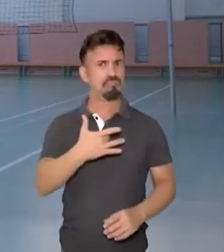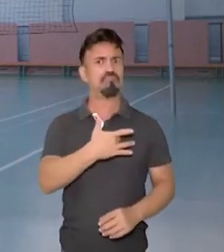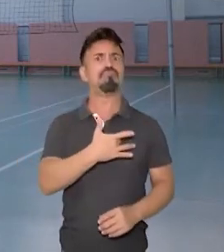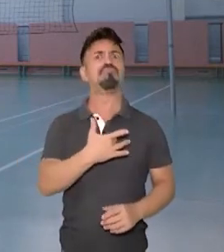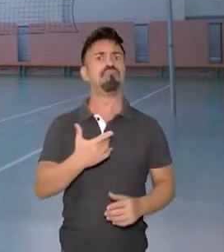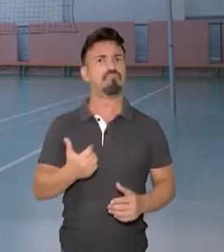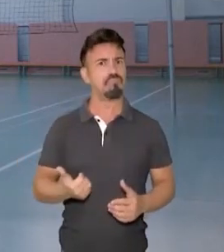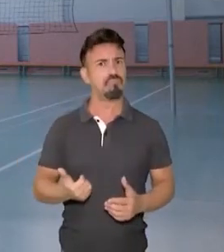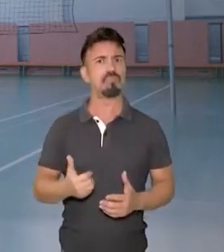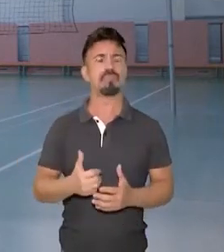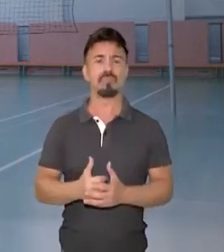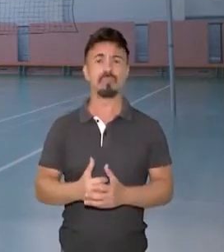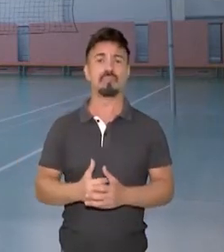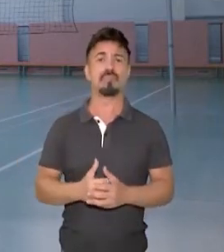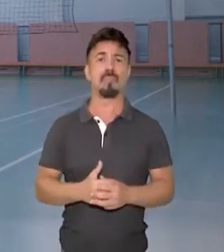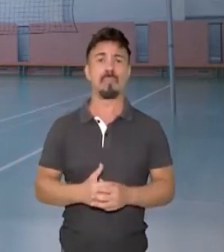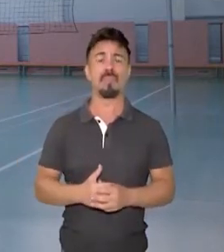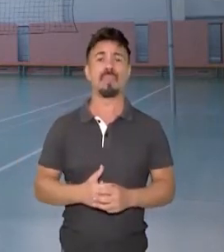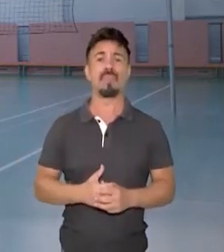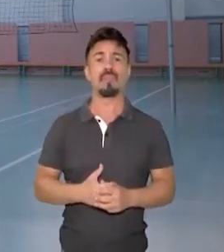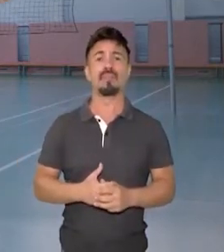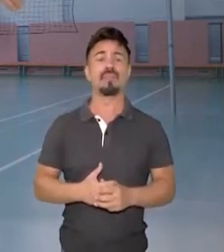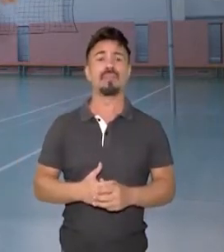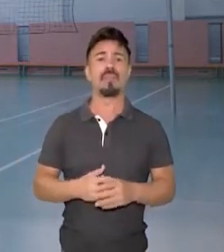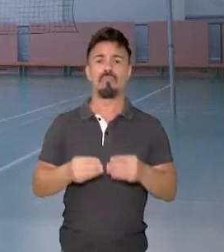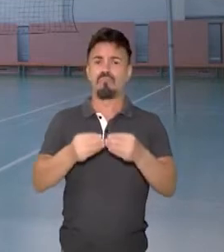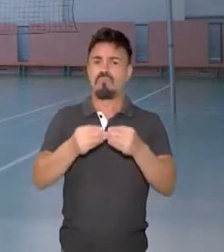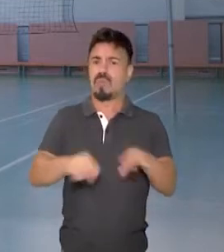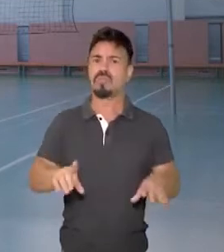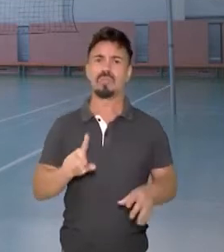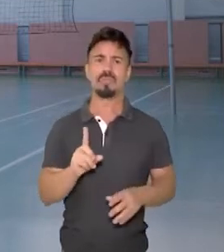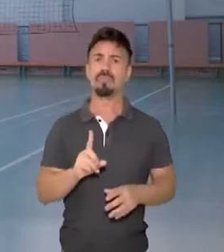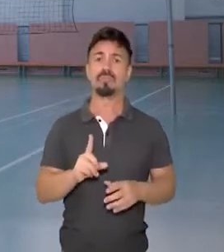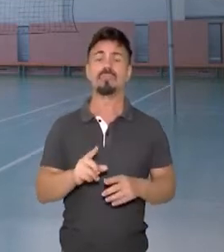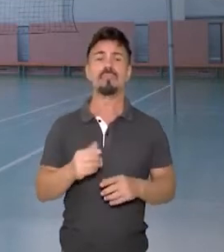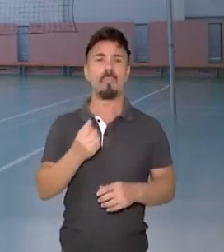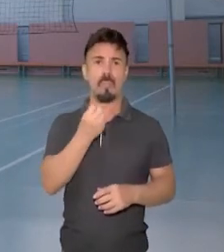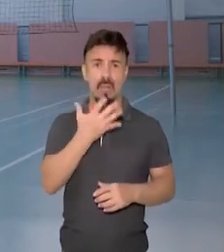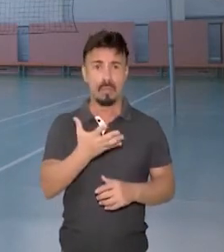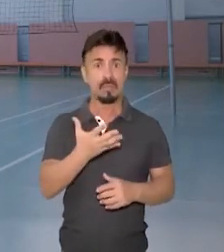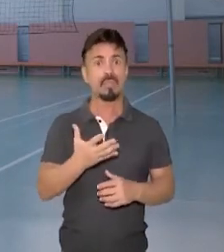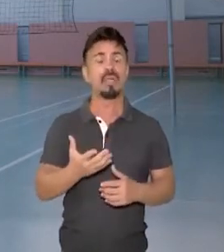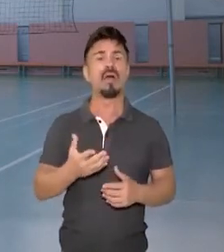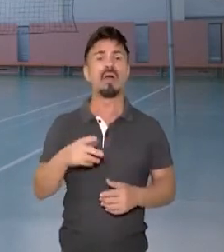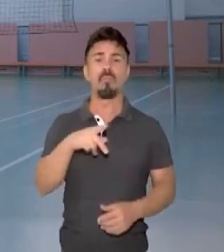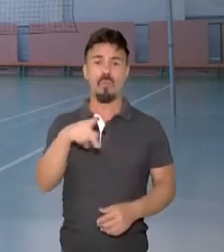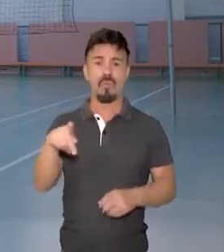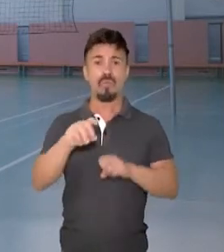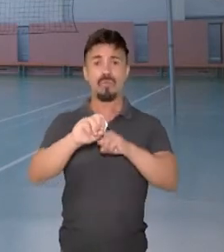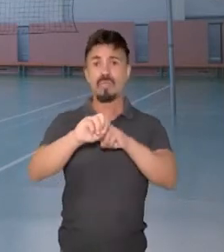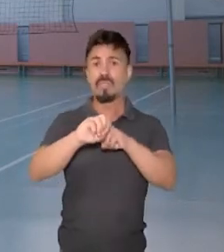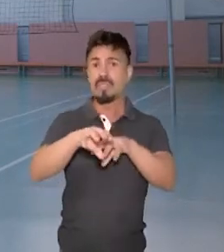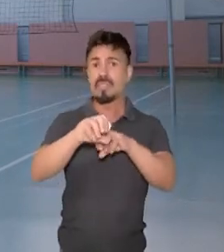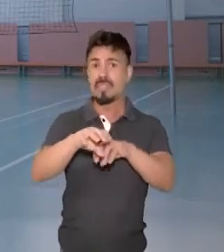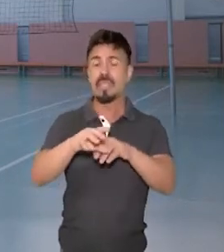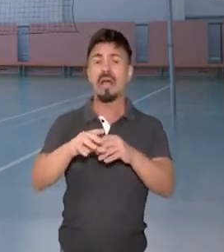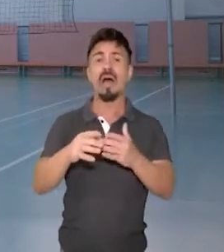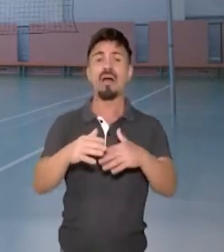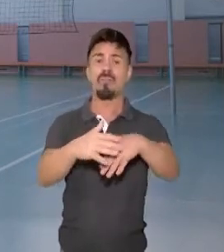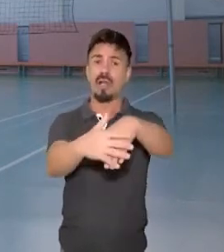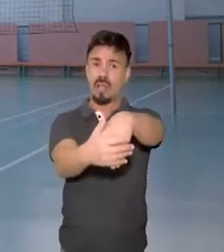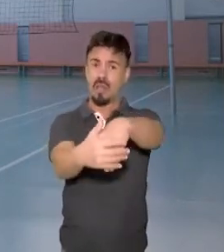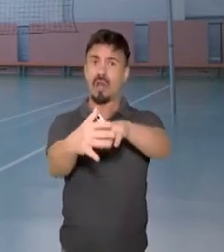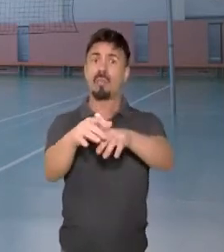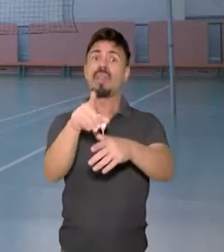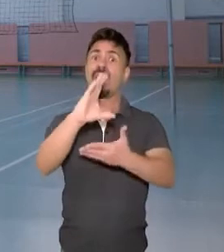é com saúde né não não parece prejudicar Beleza então pronto Sou Carlos agora vai puxar um alongamento